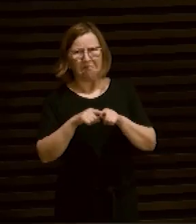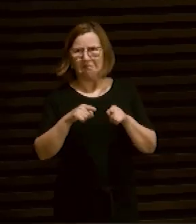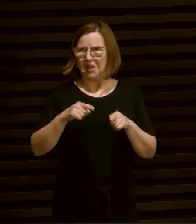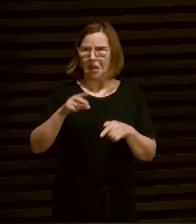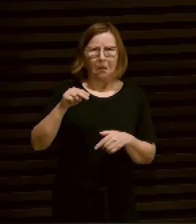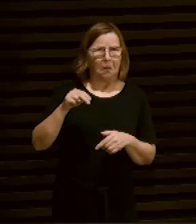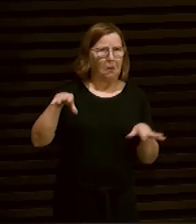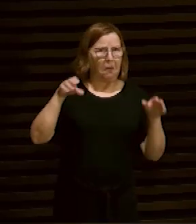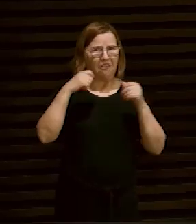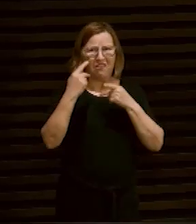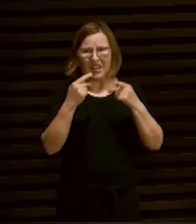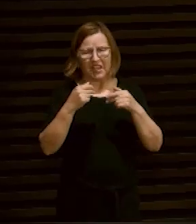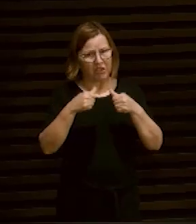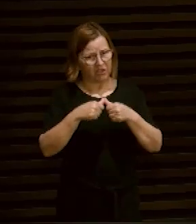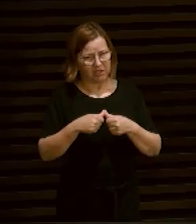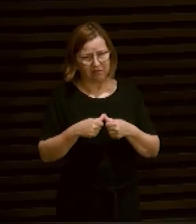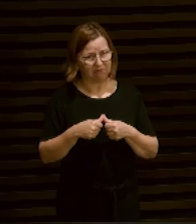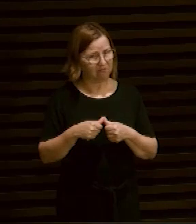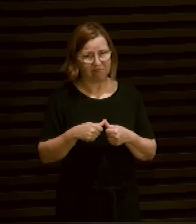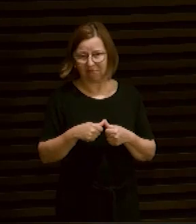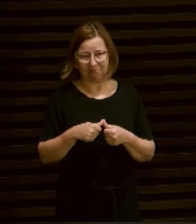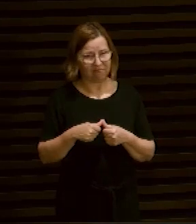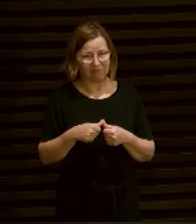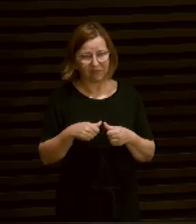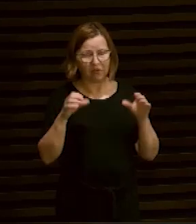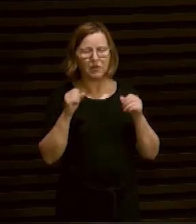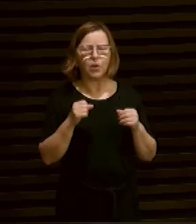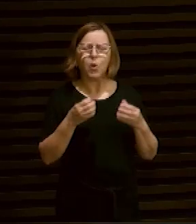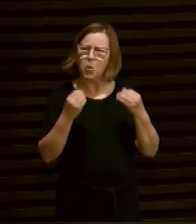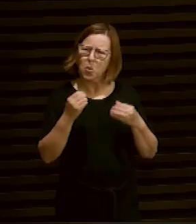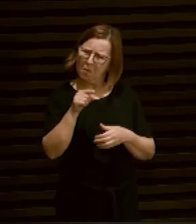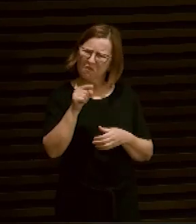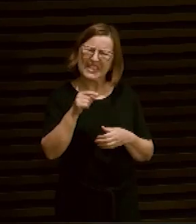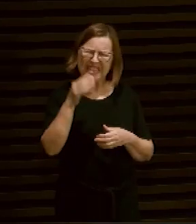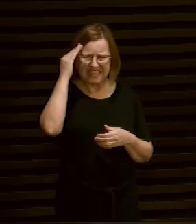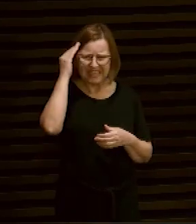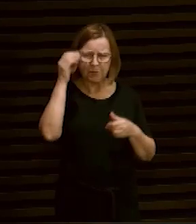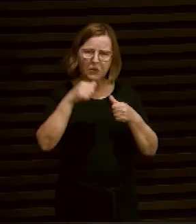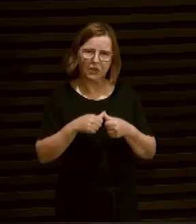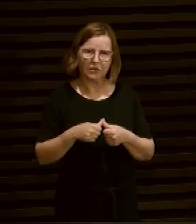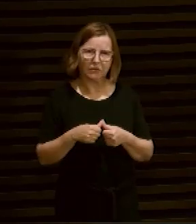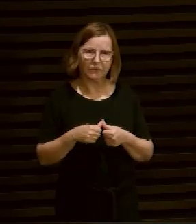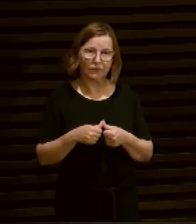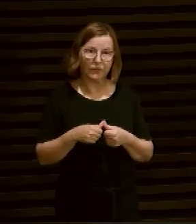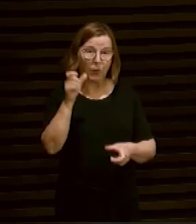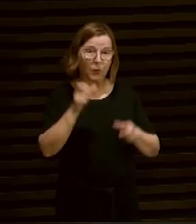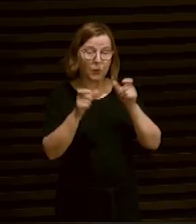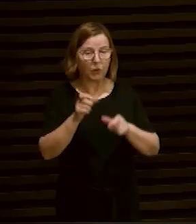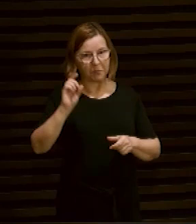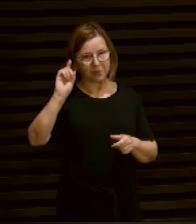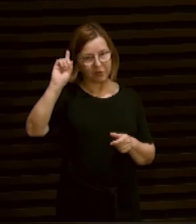não vai ouvir mesmo, jornal não vai dar. E onde é que você sabe disso? Os homens de Deus que estão por